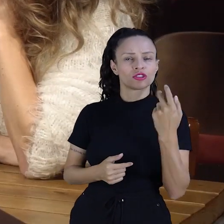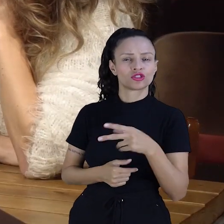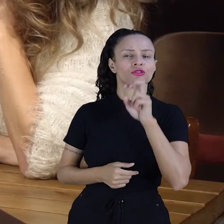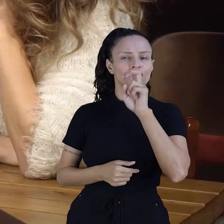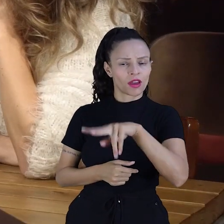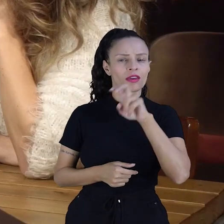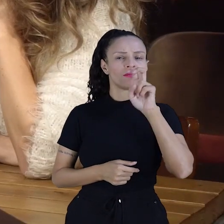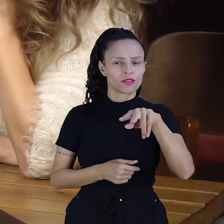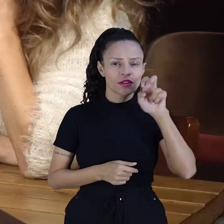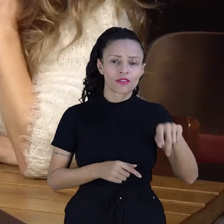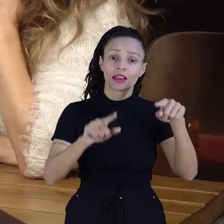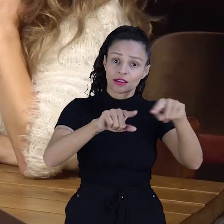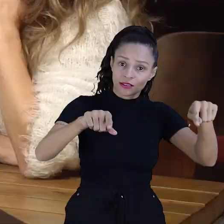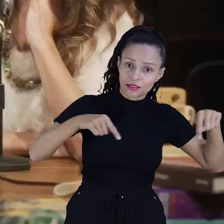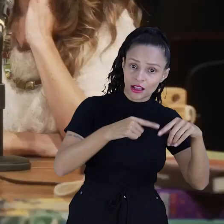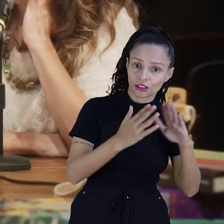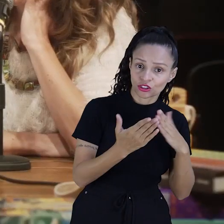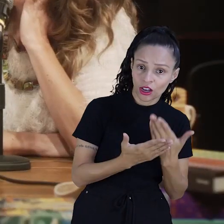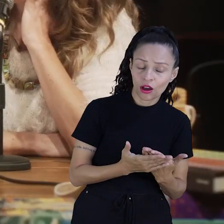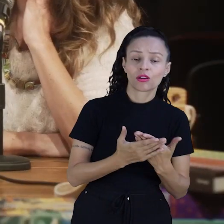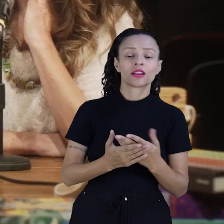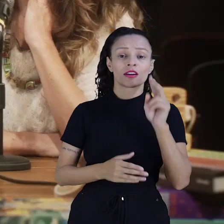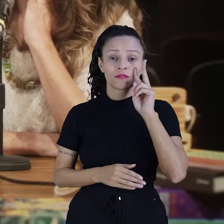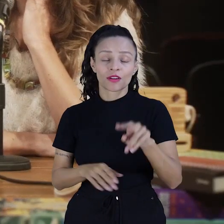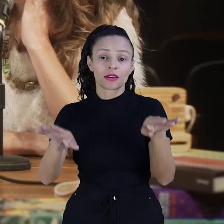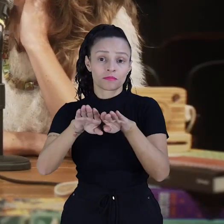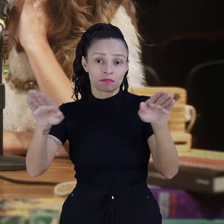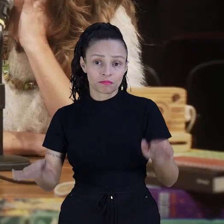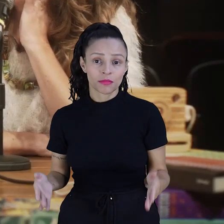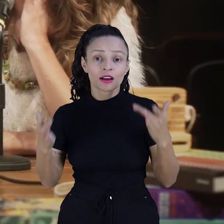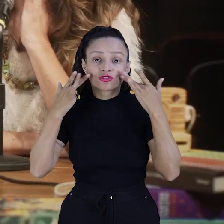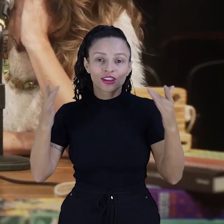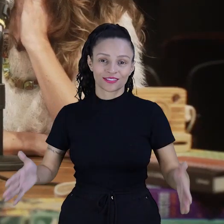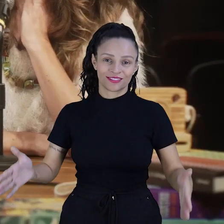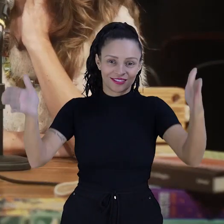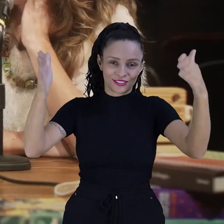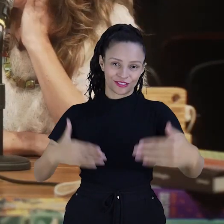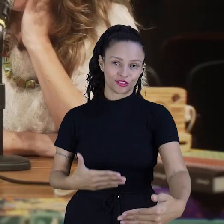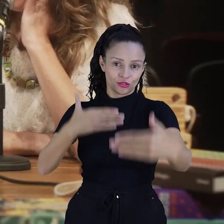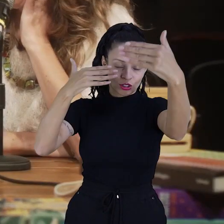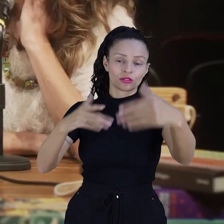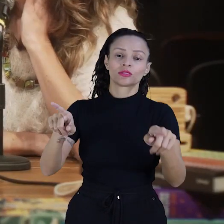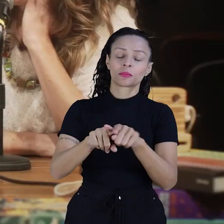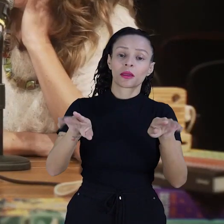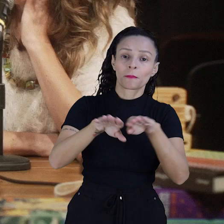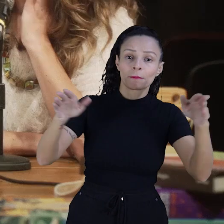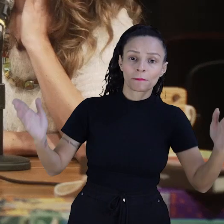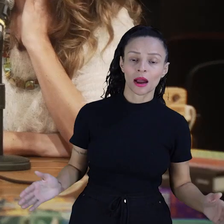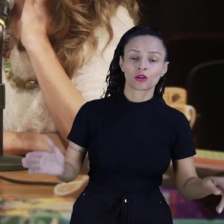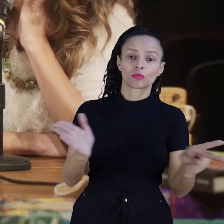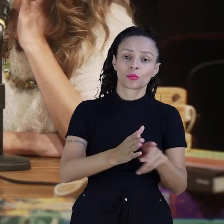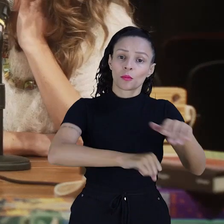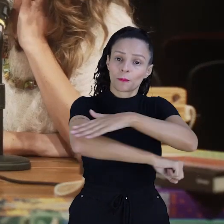a gente vê Guga em sala de aula, vê Guga em palco de 4 paredes, né, de teatro,